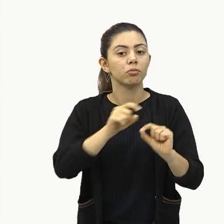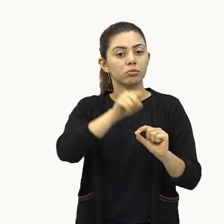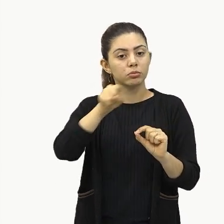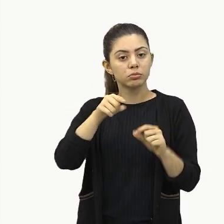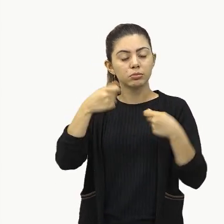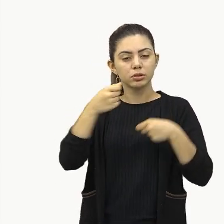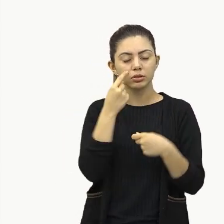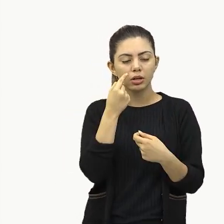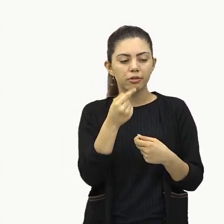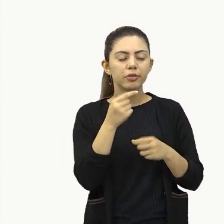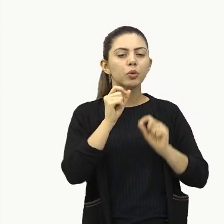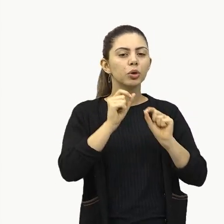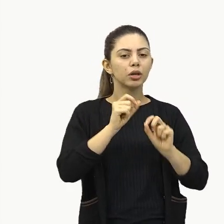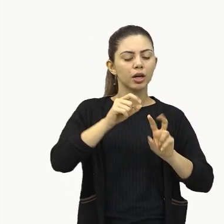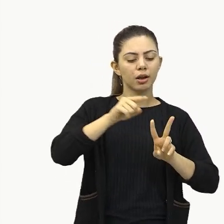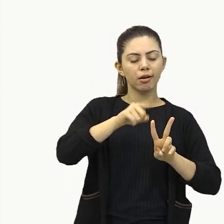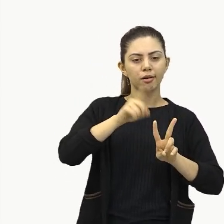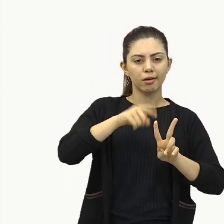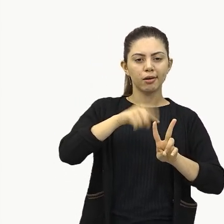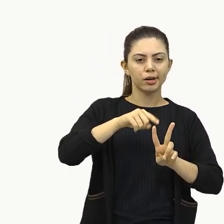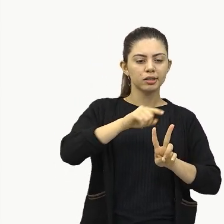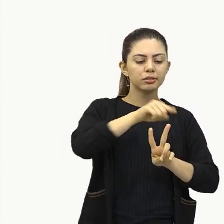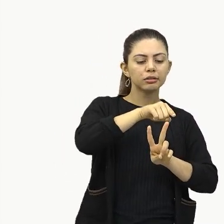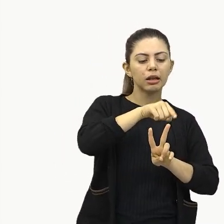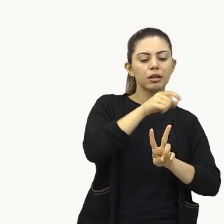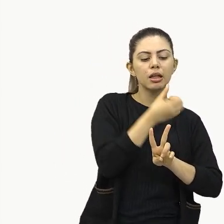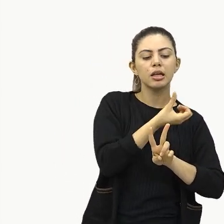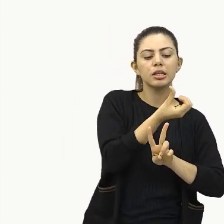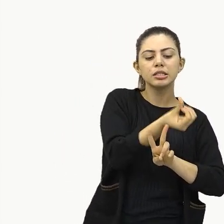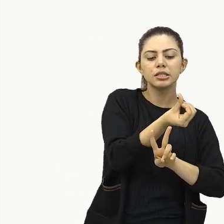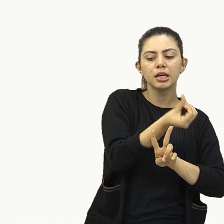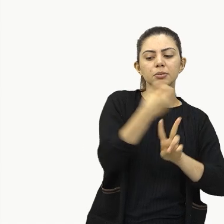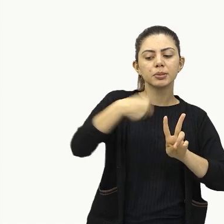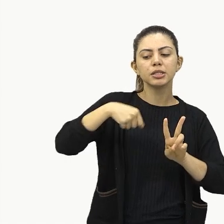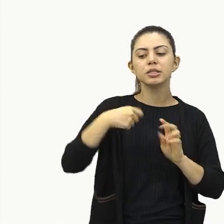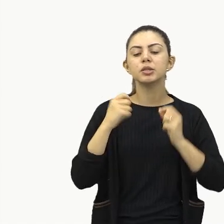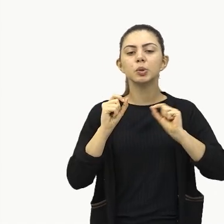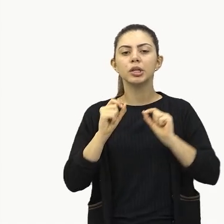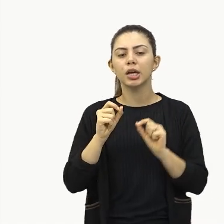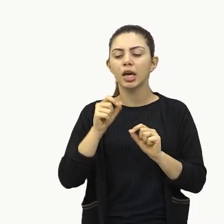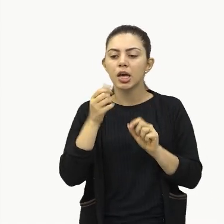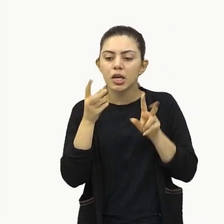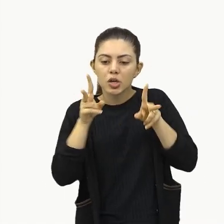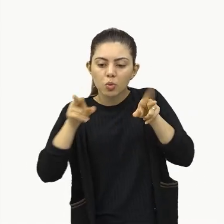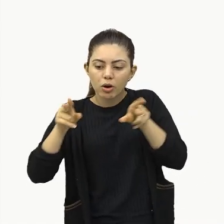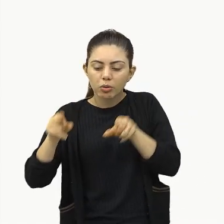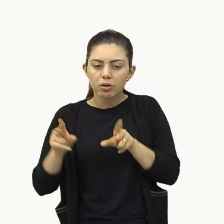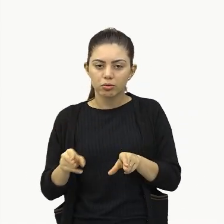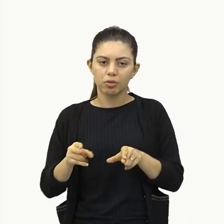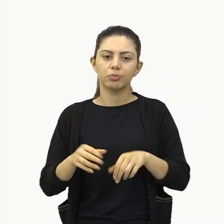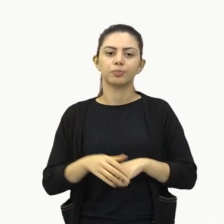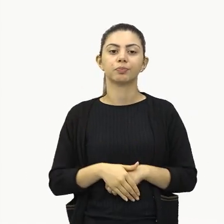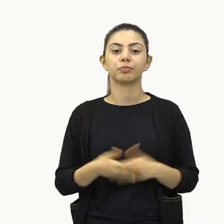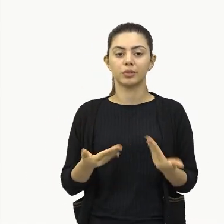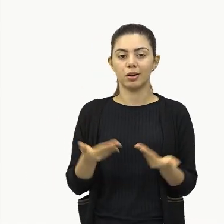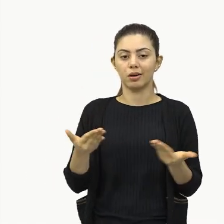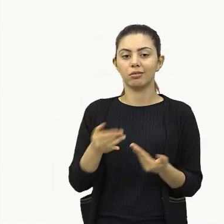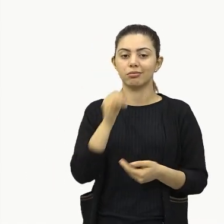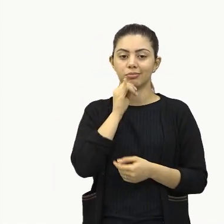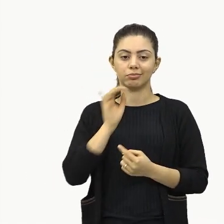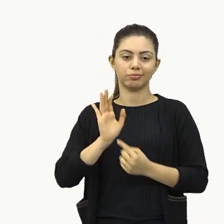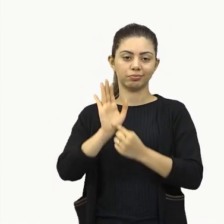ver se os radicais possuem o mesmo índice. Para ficar melhor fixado, vamos aqui fazer alguns